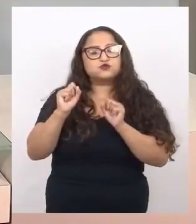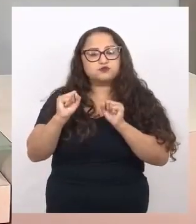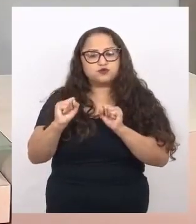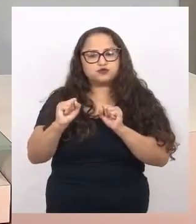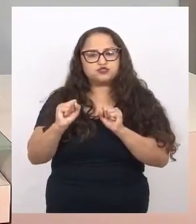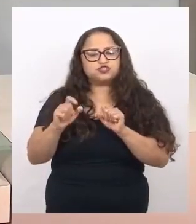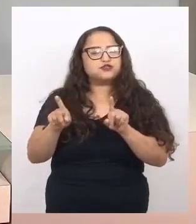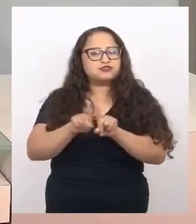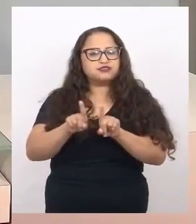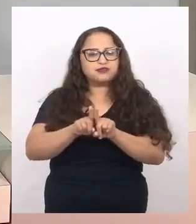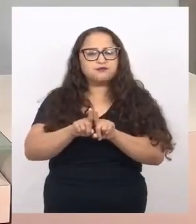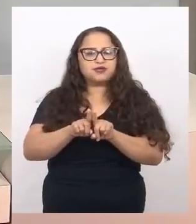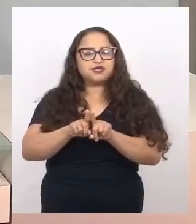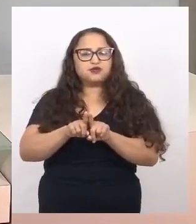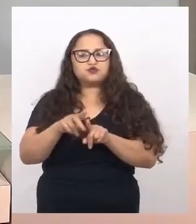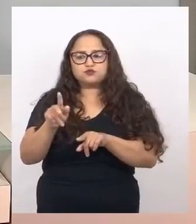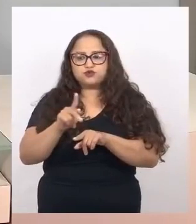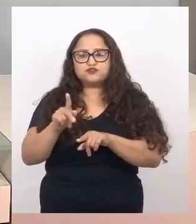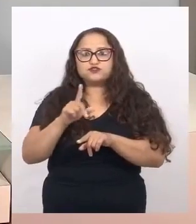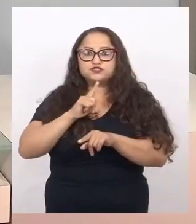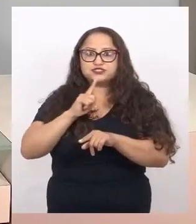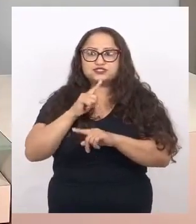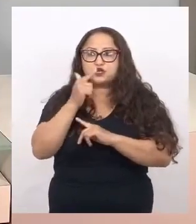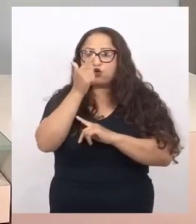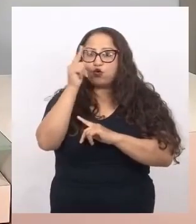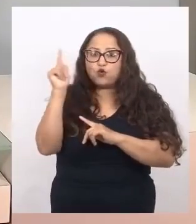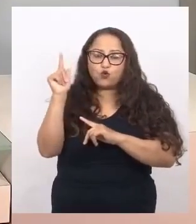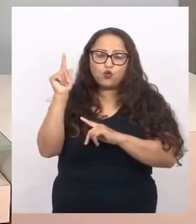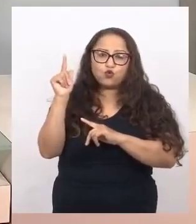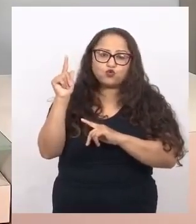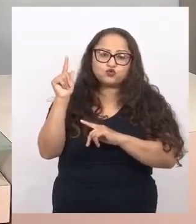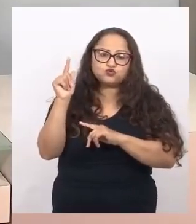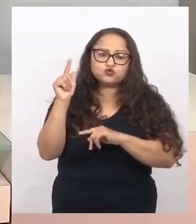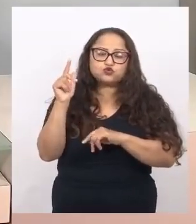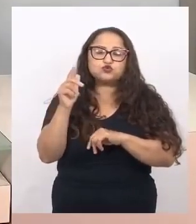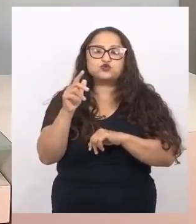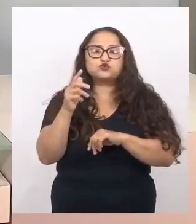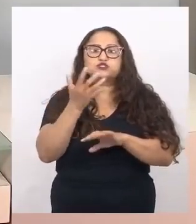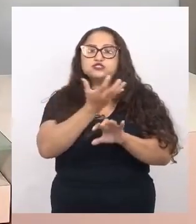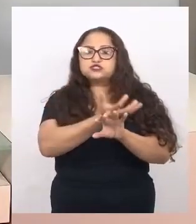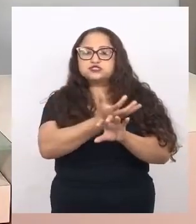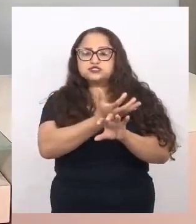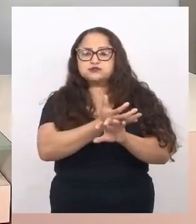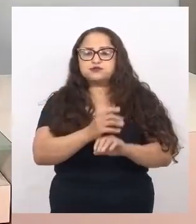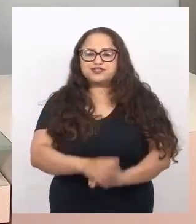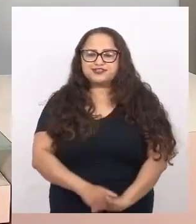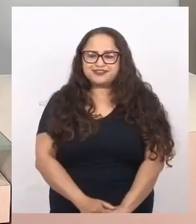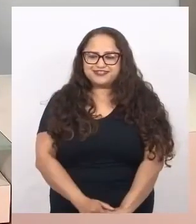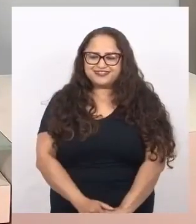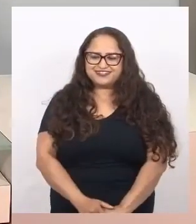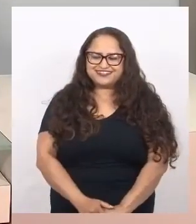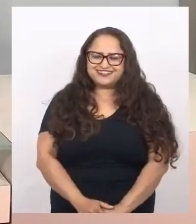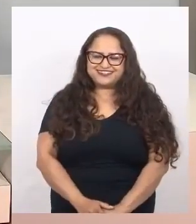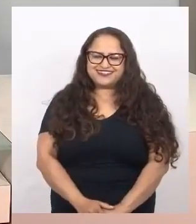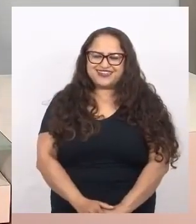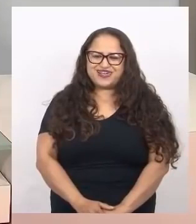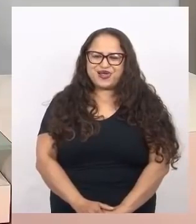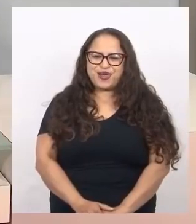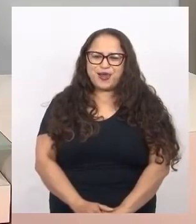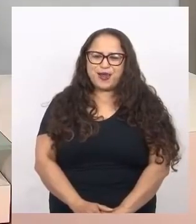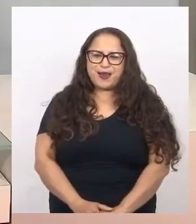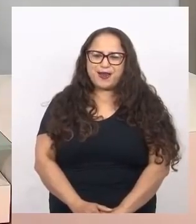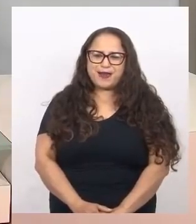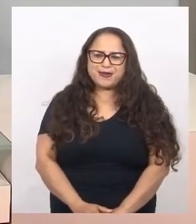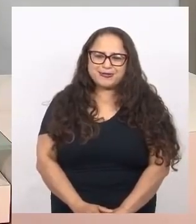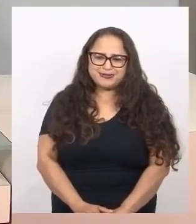têm acúmulo. E aí, aqui, deixa eu só pegar a resposta de novo. É 11